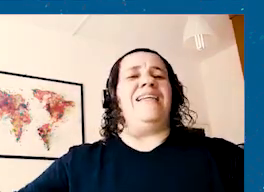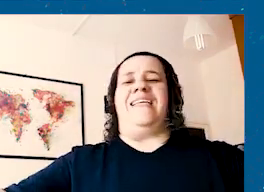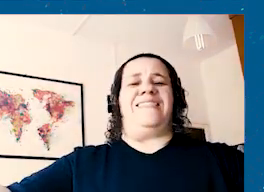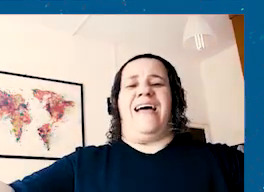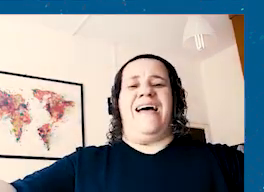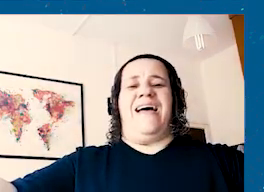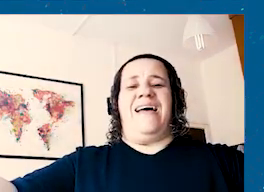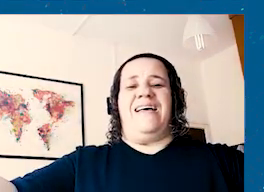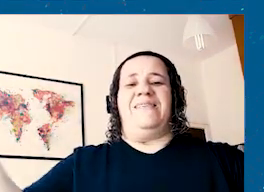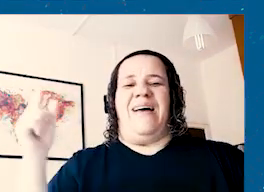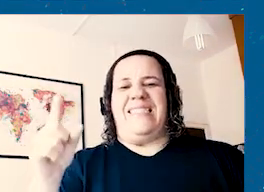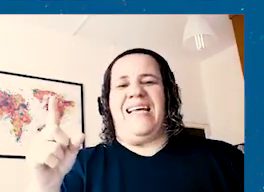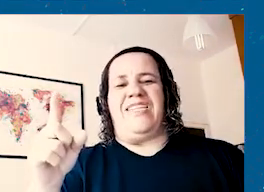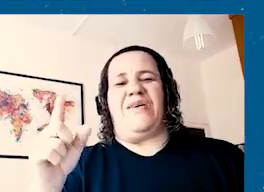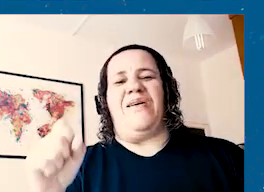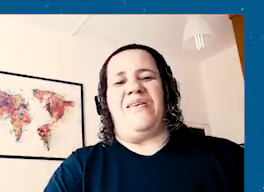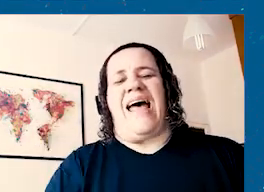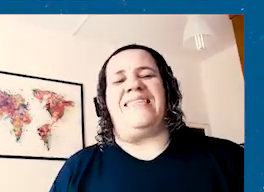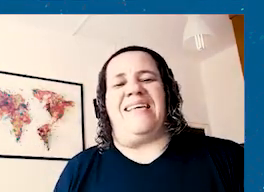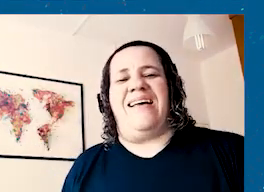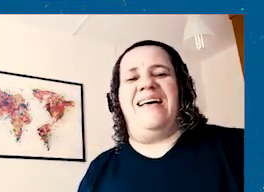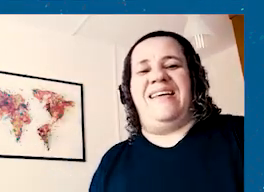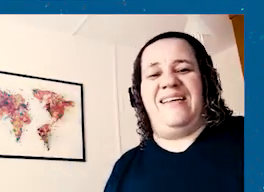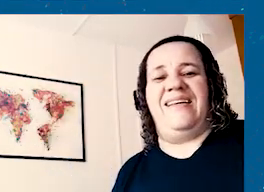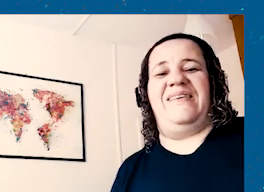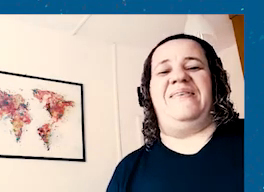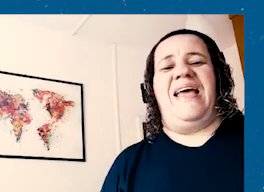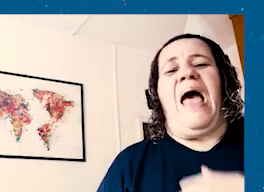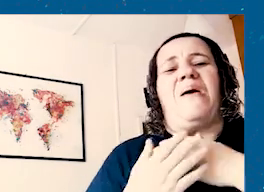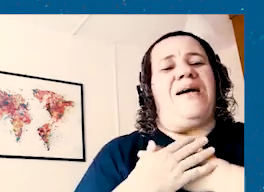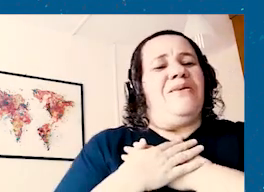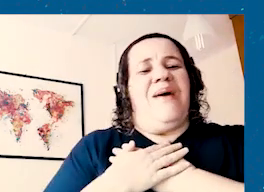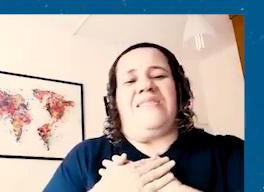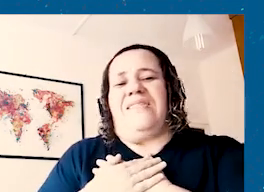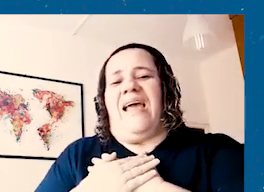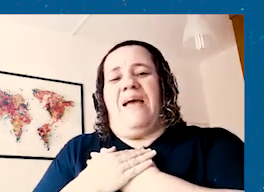Sou marista, marista de coração.